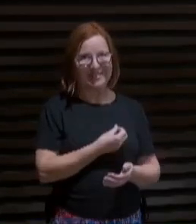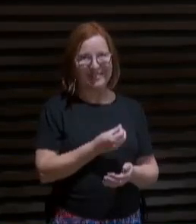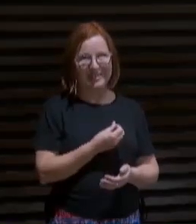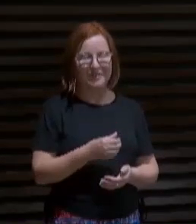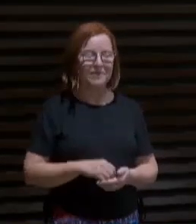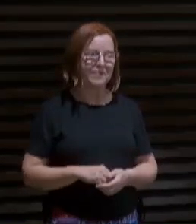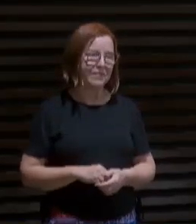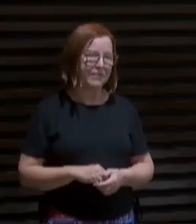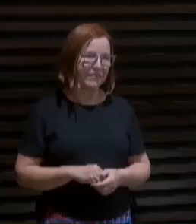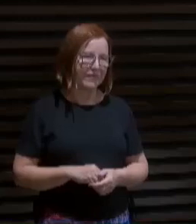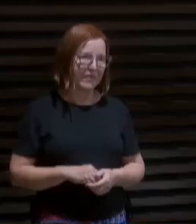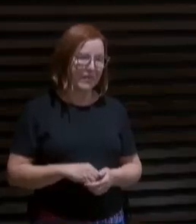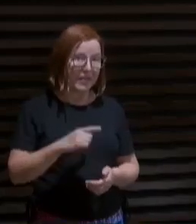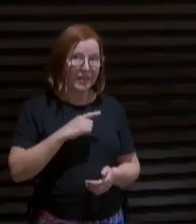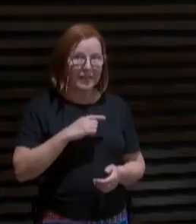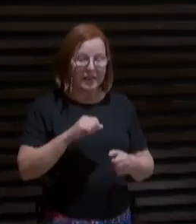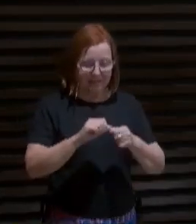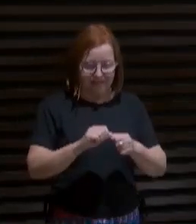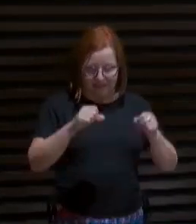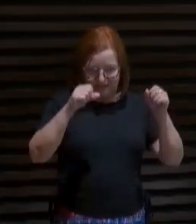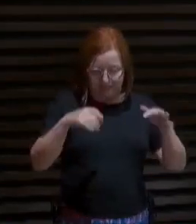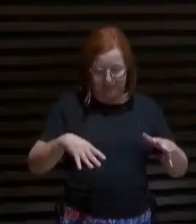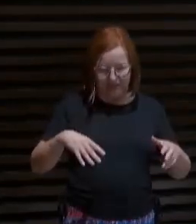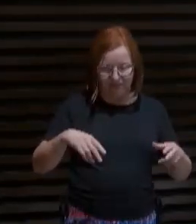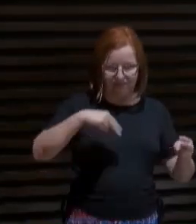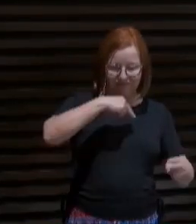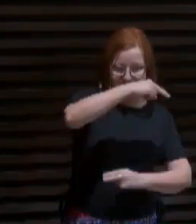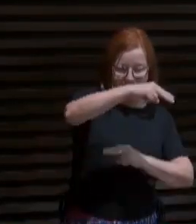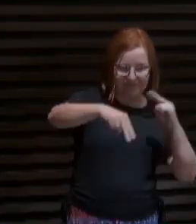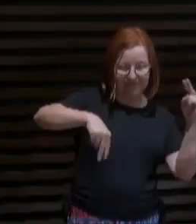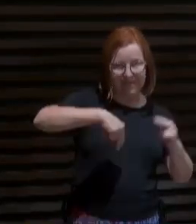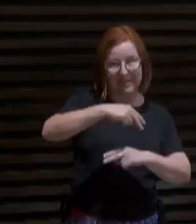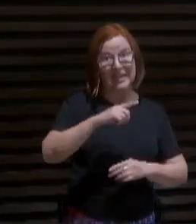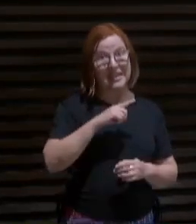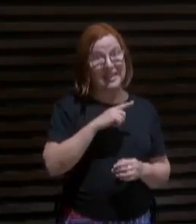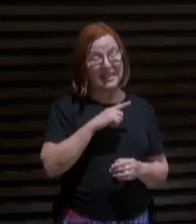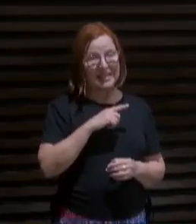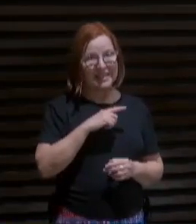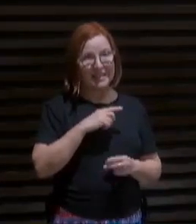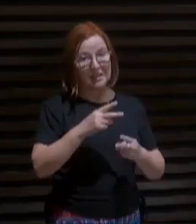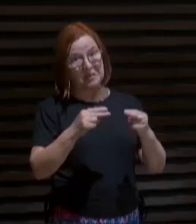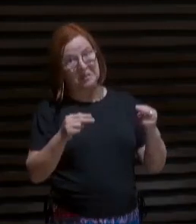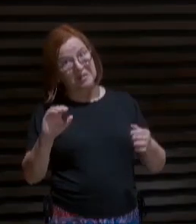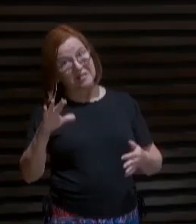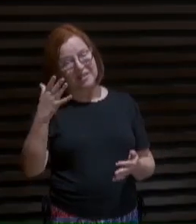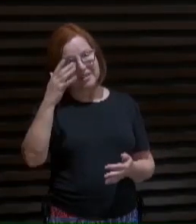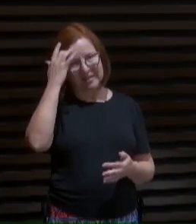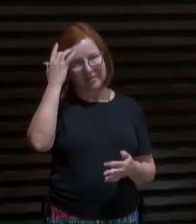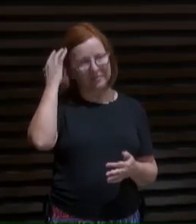Então, há uma criação cósmica aí e há alguma coisa que aconteceu.